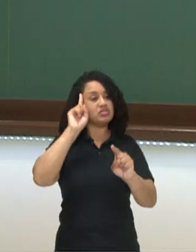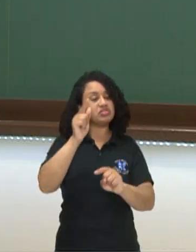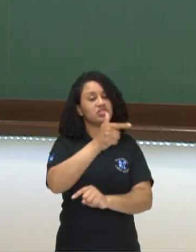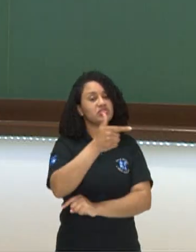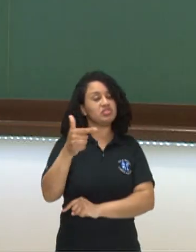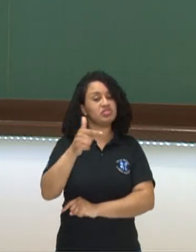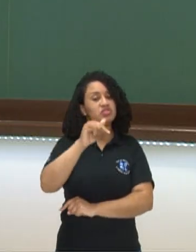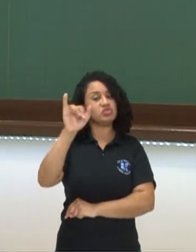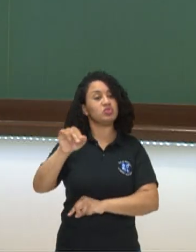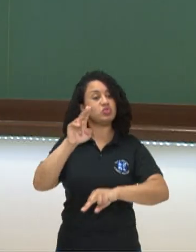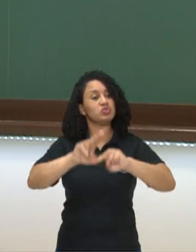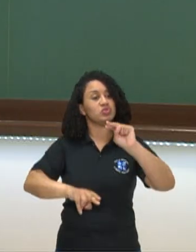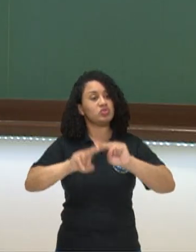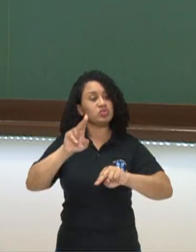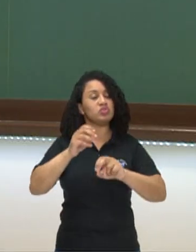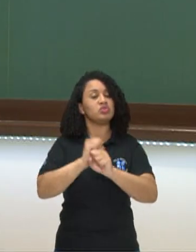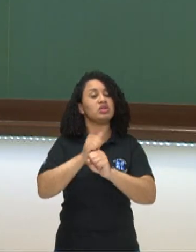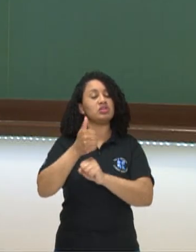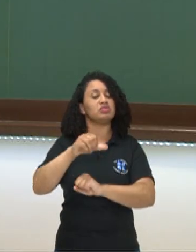22 de junho de